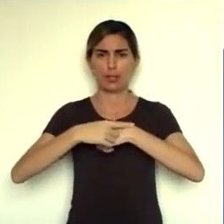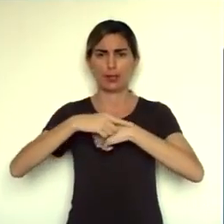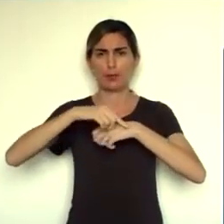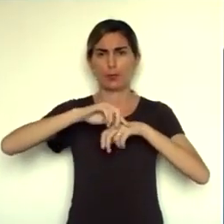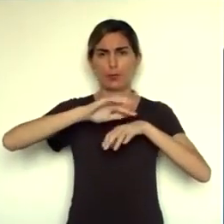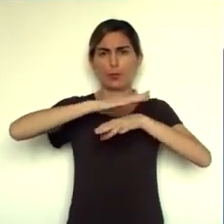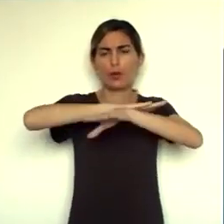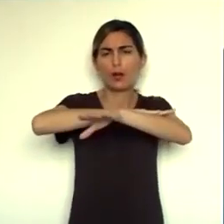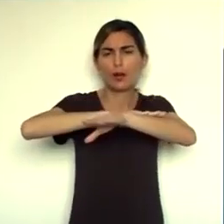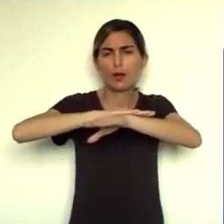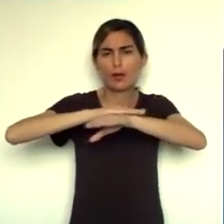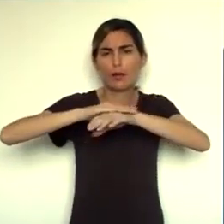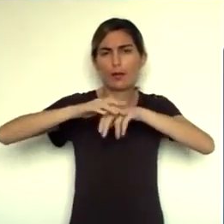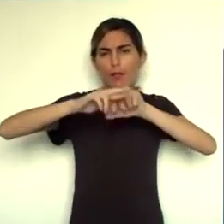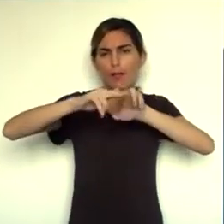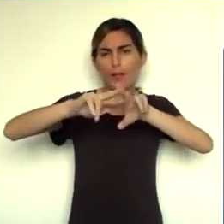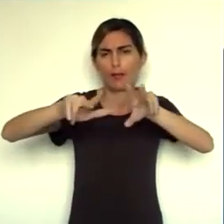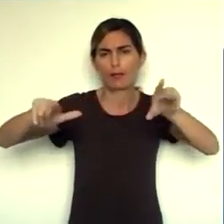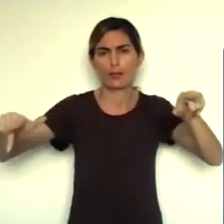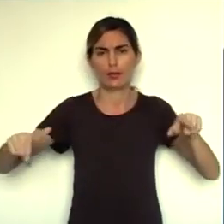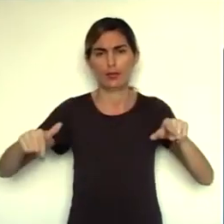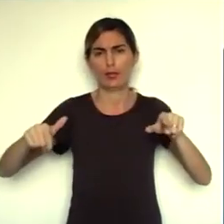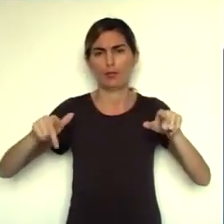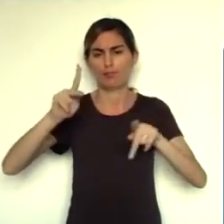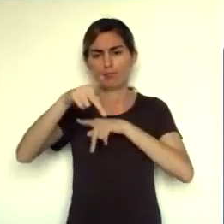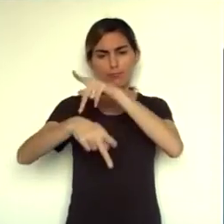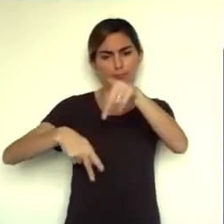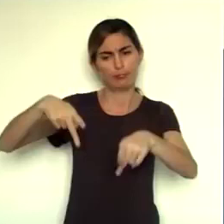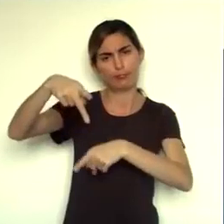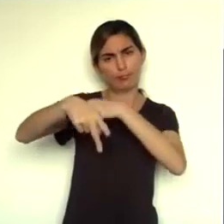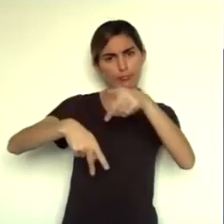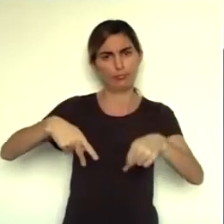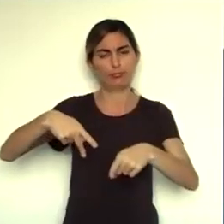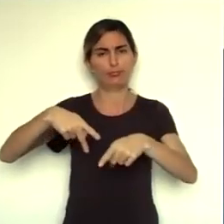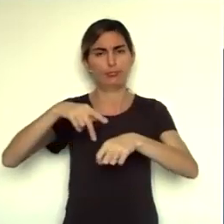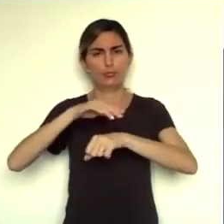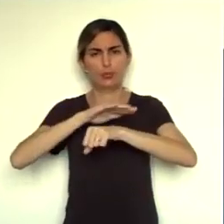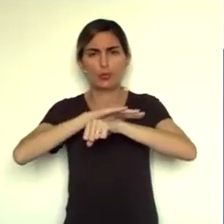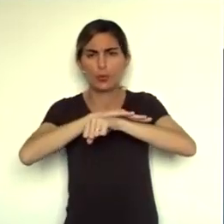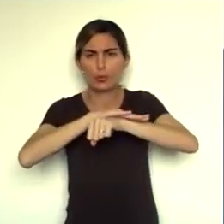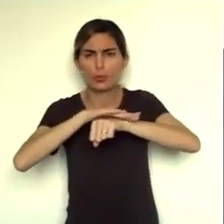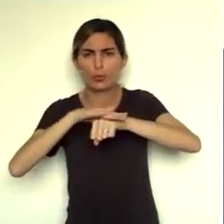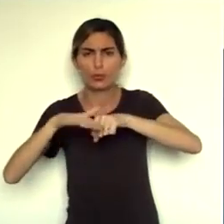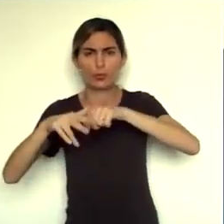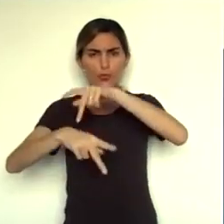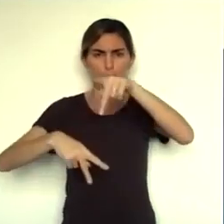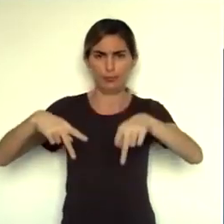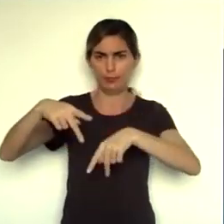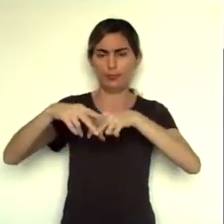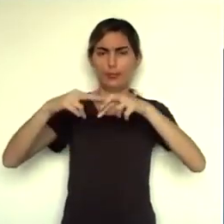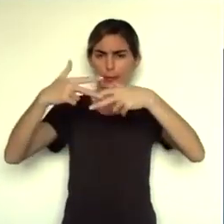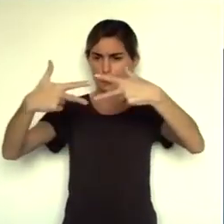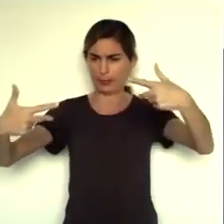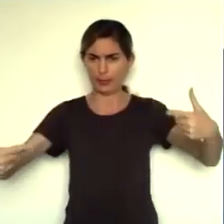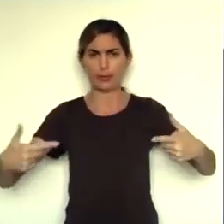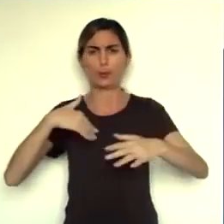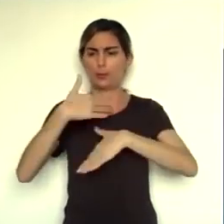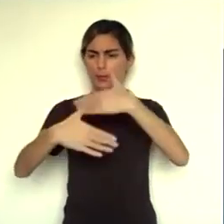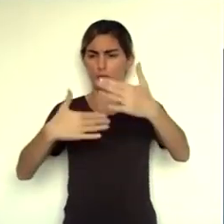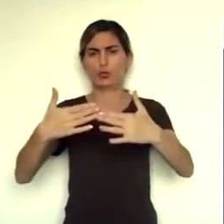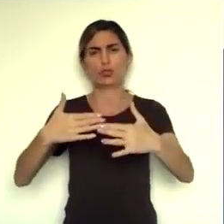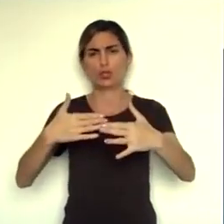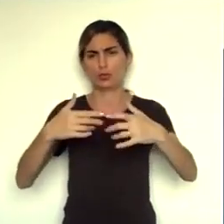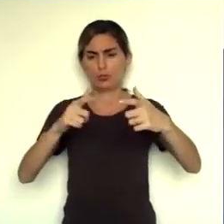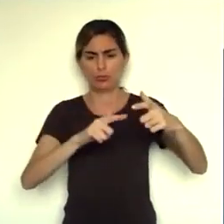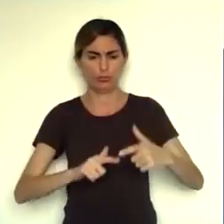papel das etnias na composição da população. Lembrando que toda essa composição tem a ver com o processo